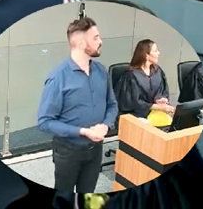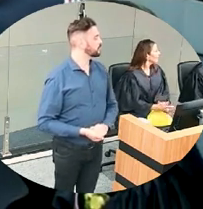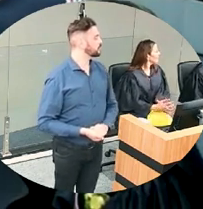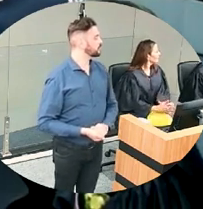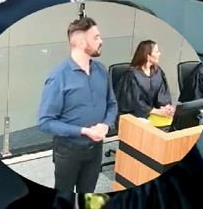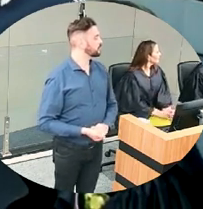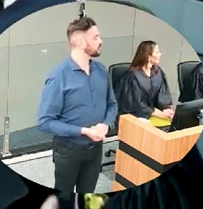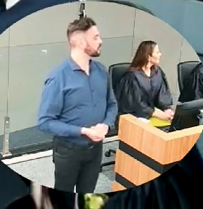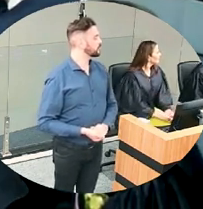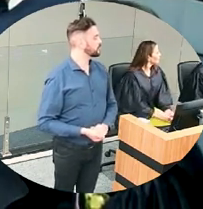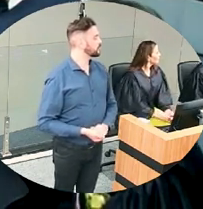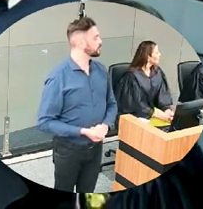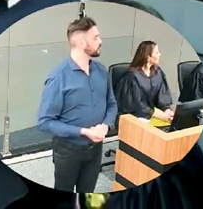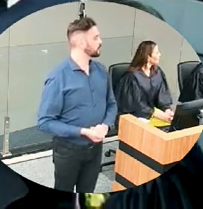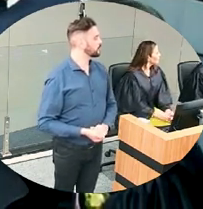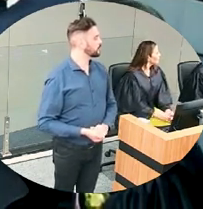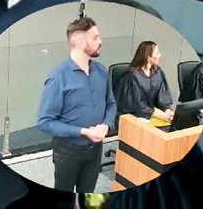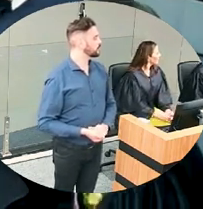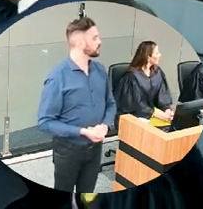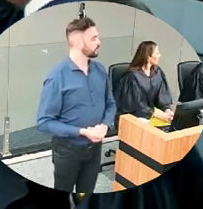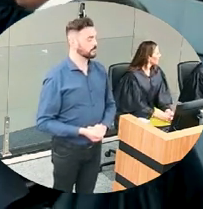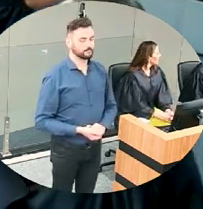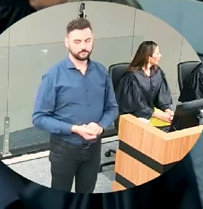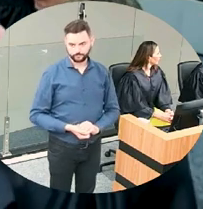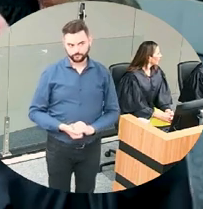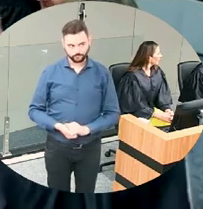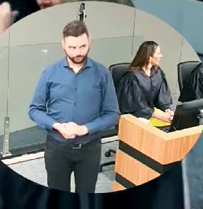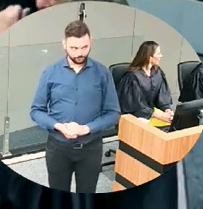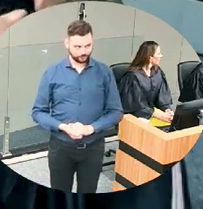lado então tá bom